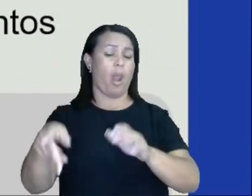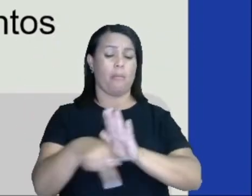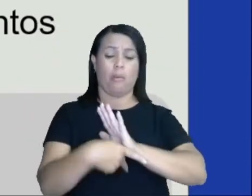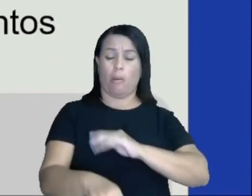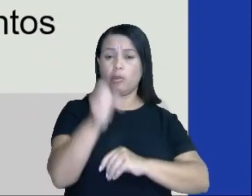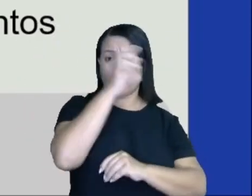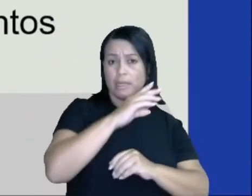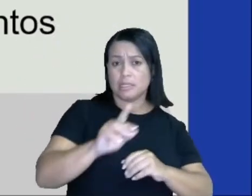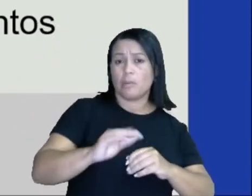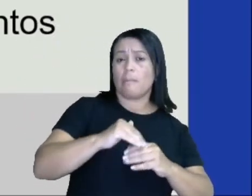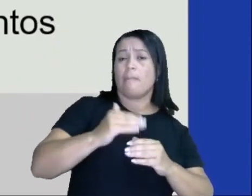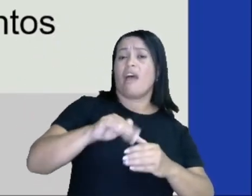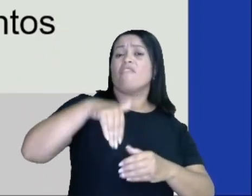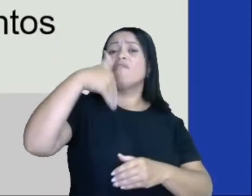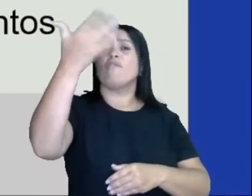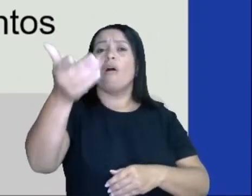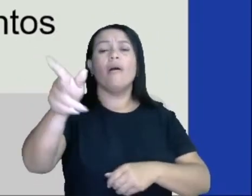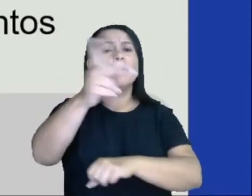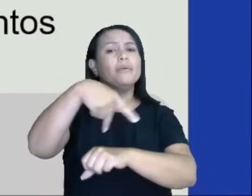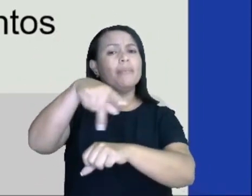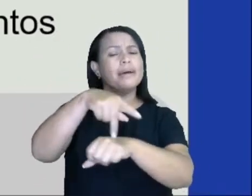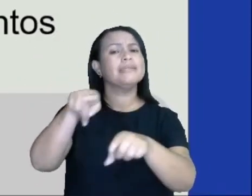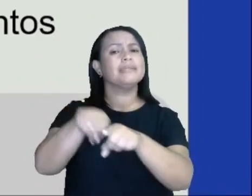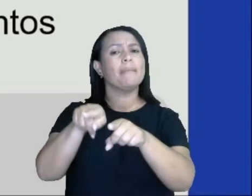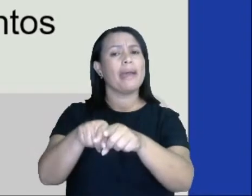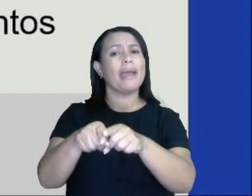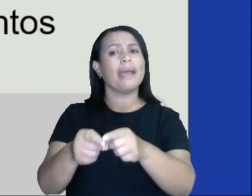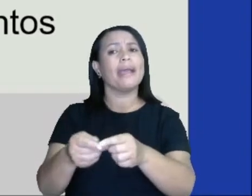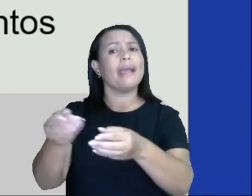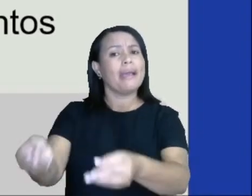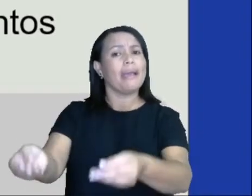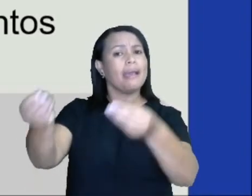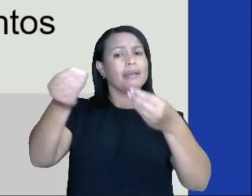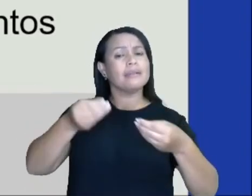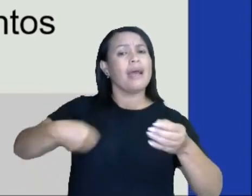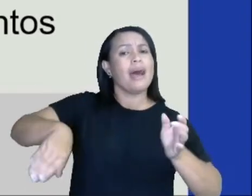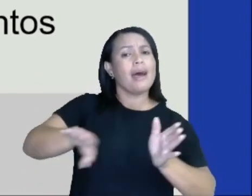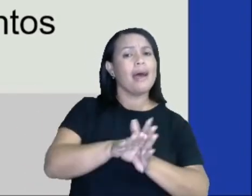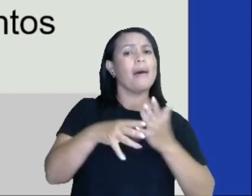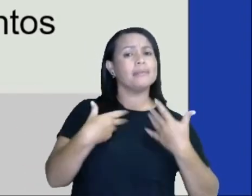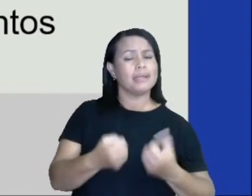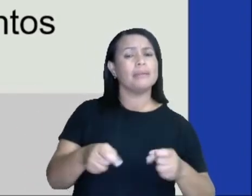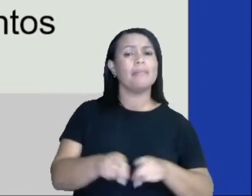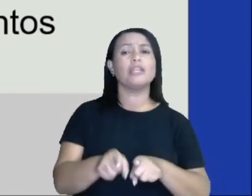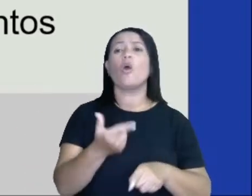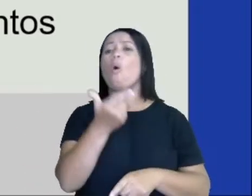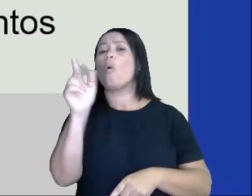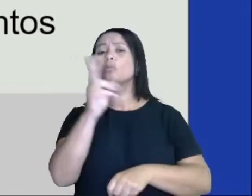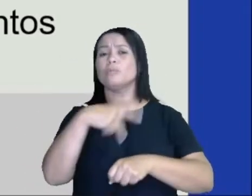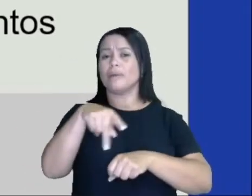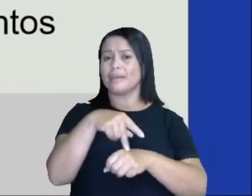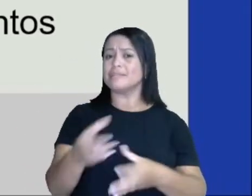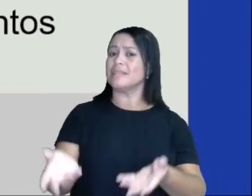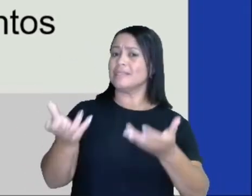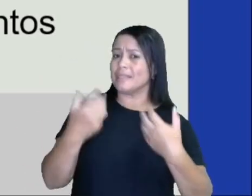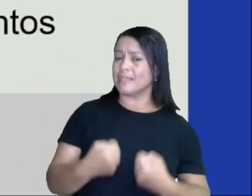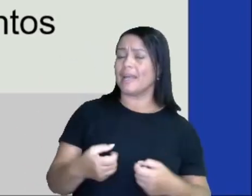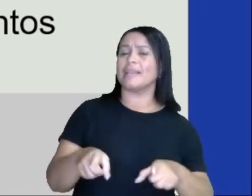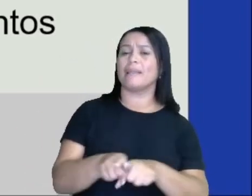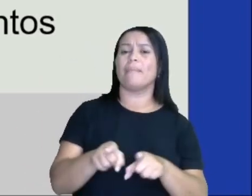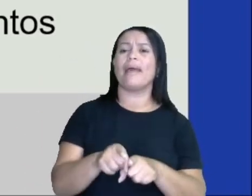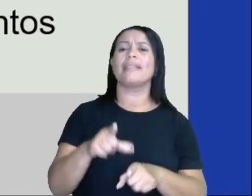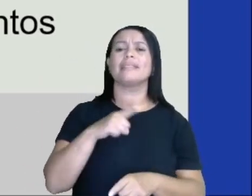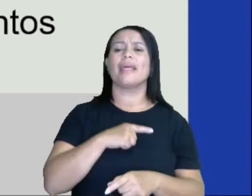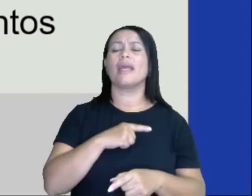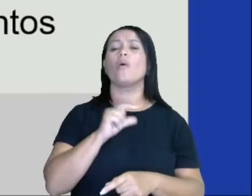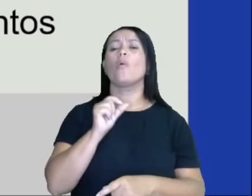para fora do país e receber as mercadorias que chegam de fora do país, tá bom? E temos a cidade de